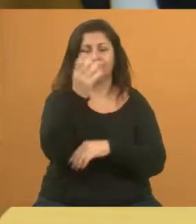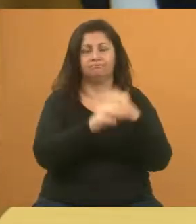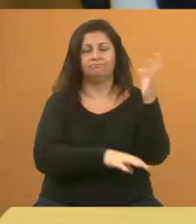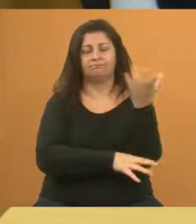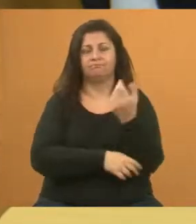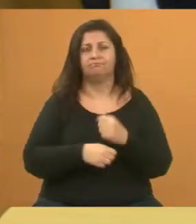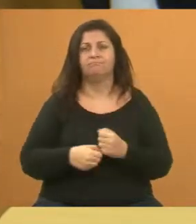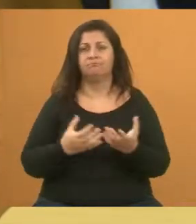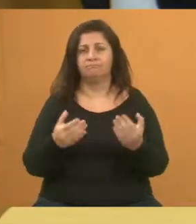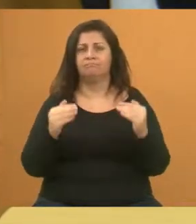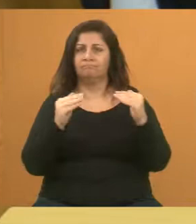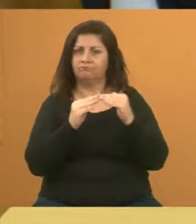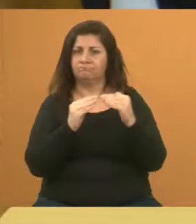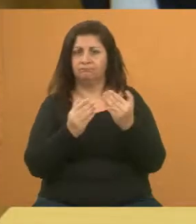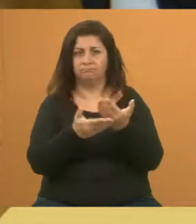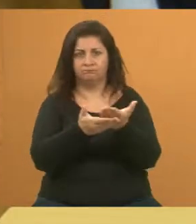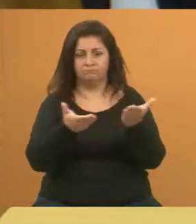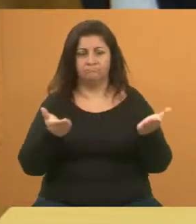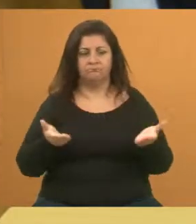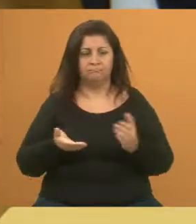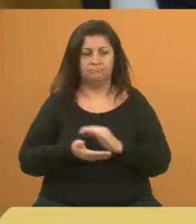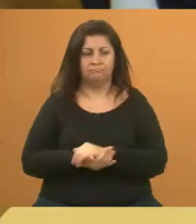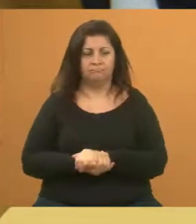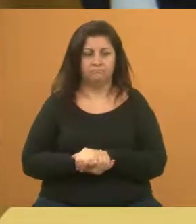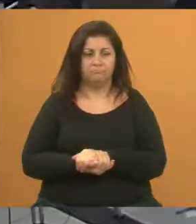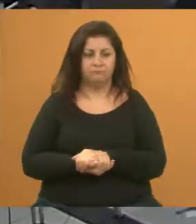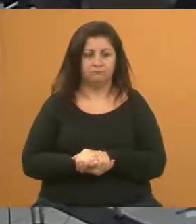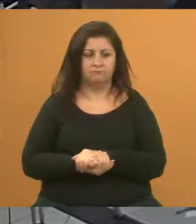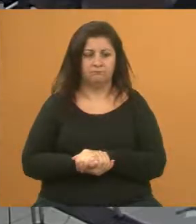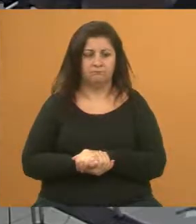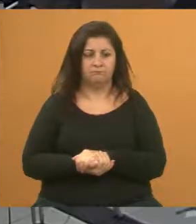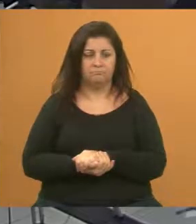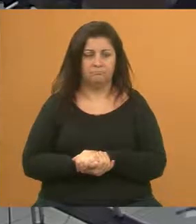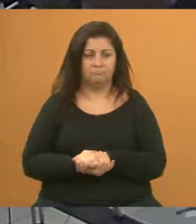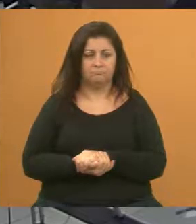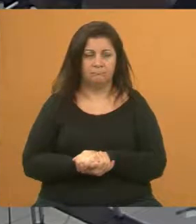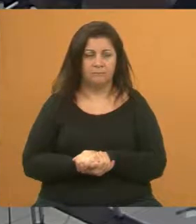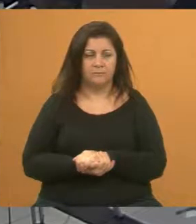conto realmente com o voto favorável dos nobres colegas. Obrigada.